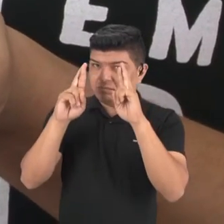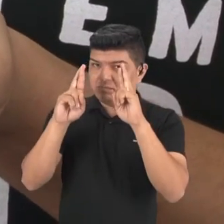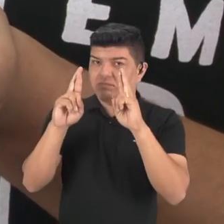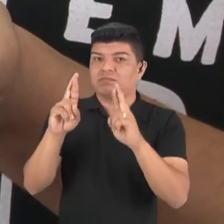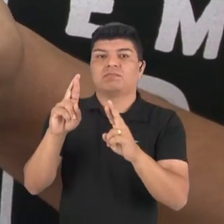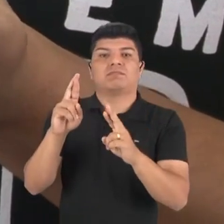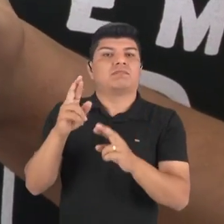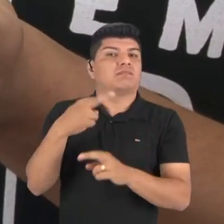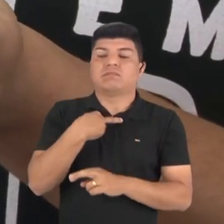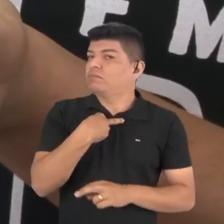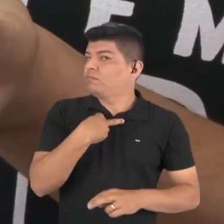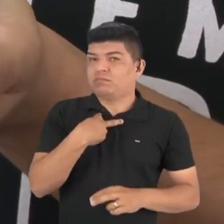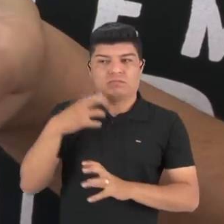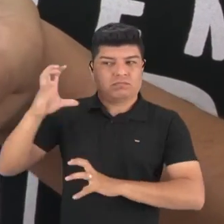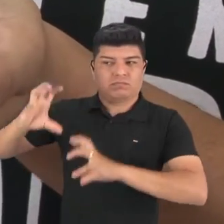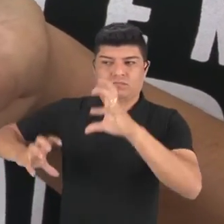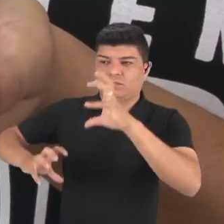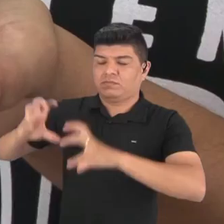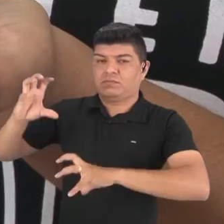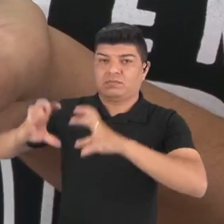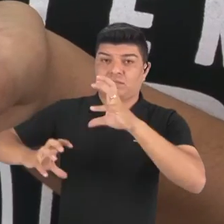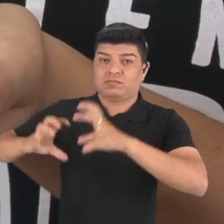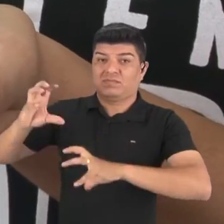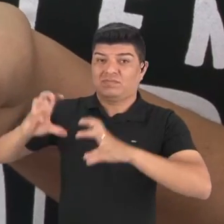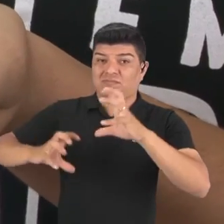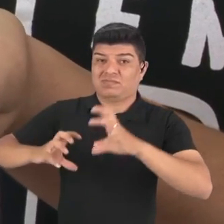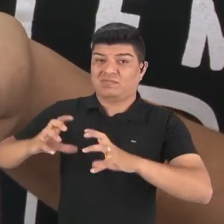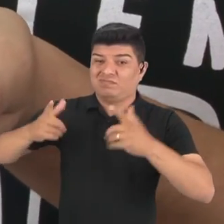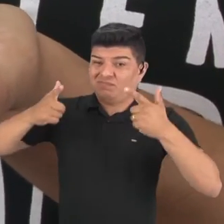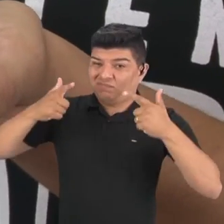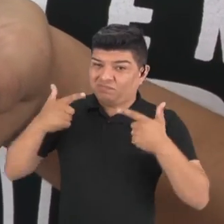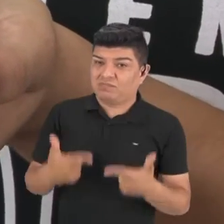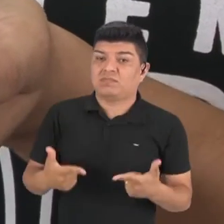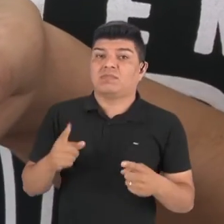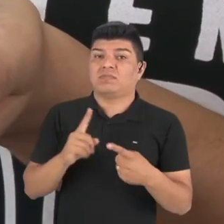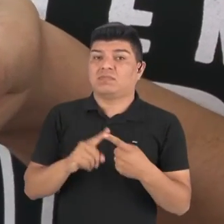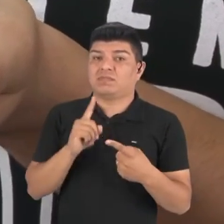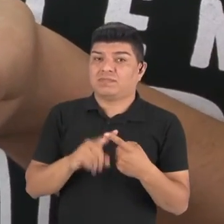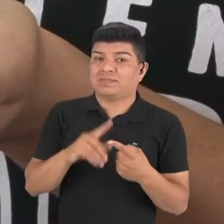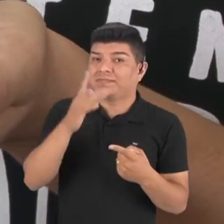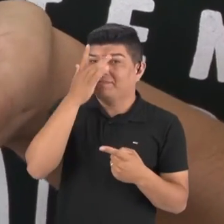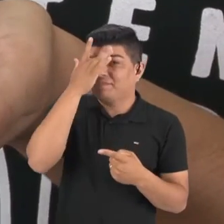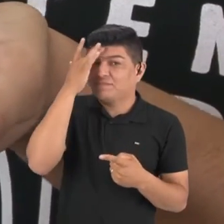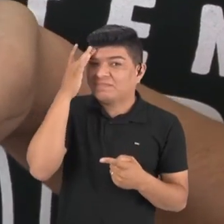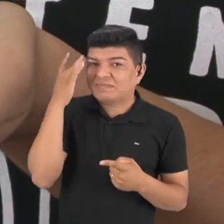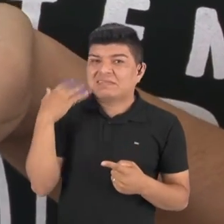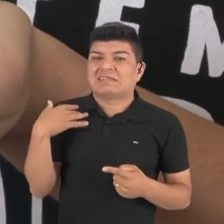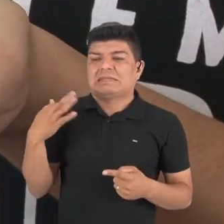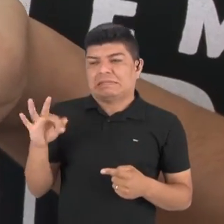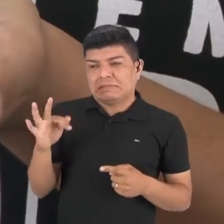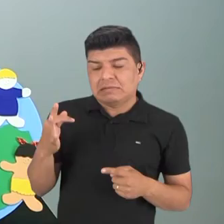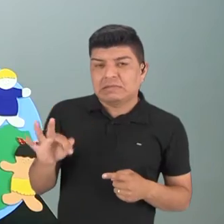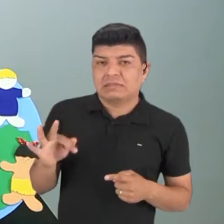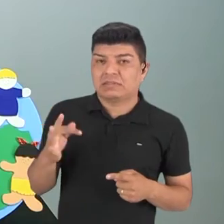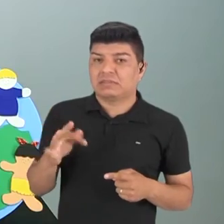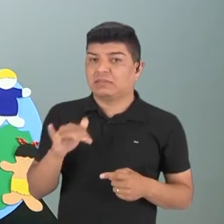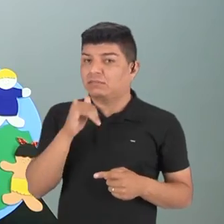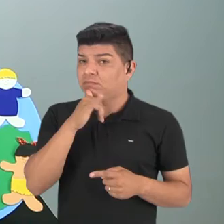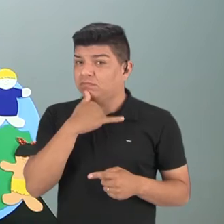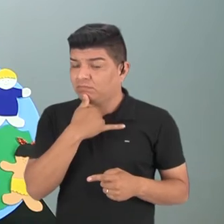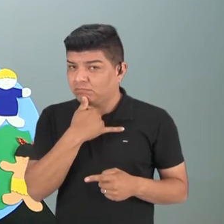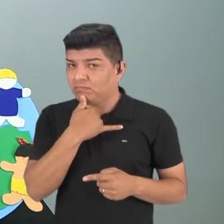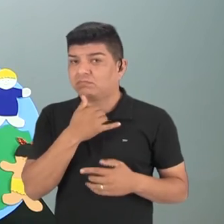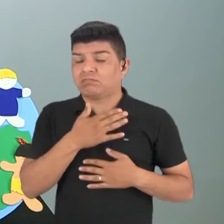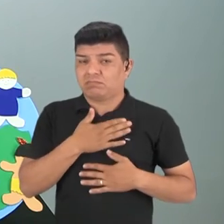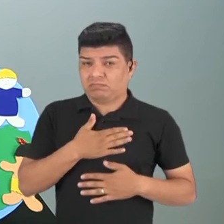Não, não é mesmo? Brigar é uma coisa muito chata, porque as pessoas saem machucadas no